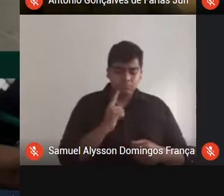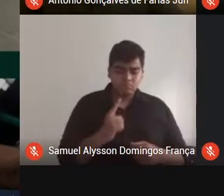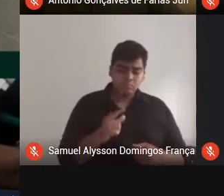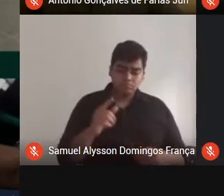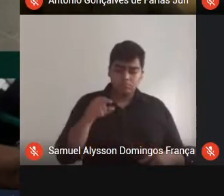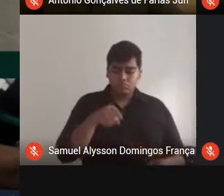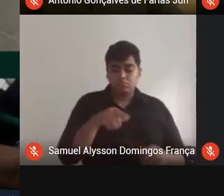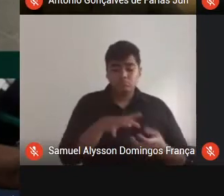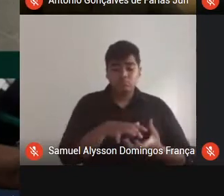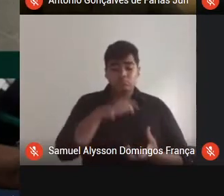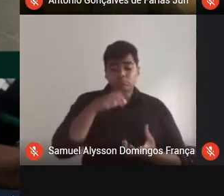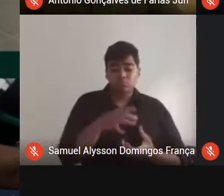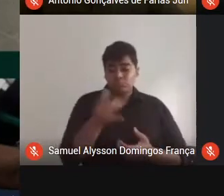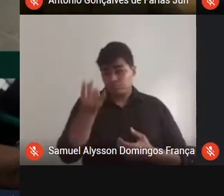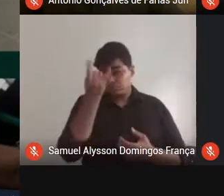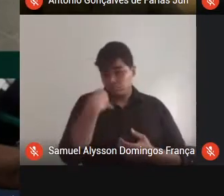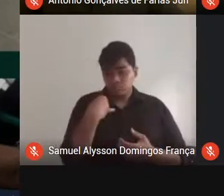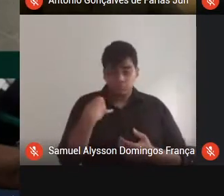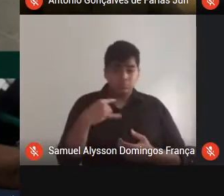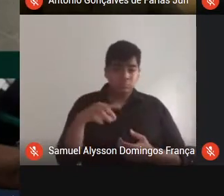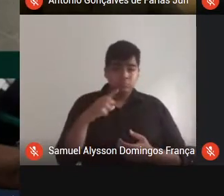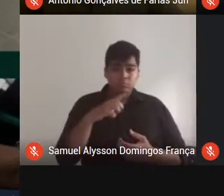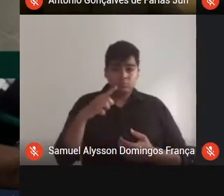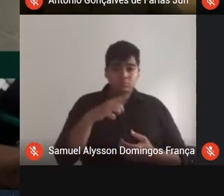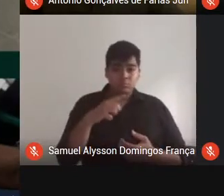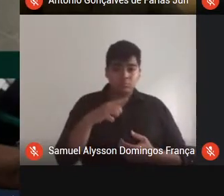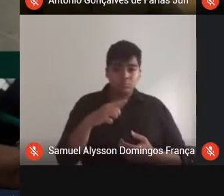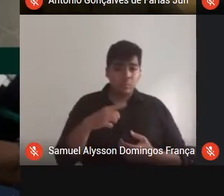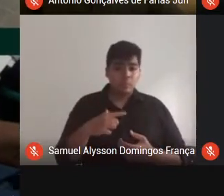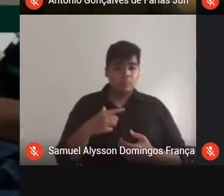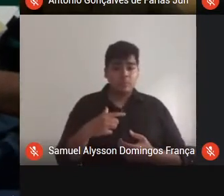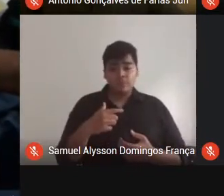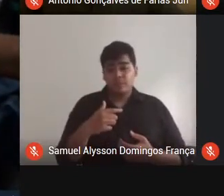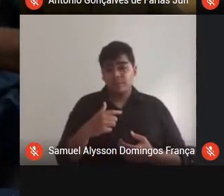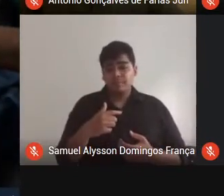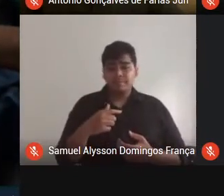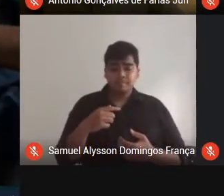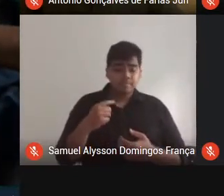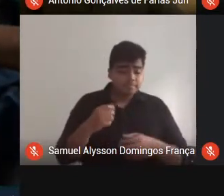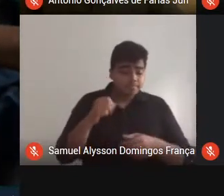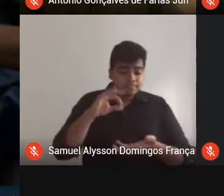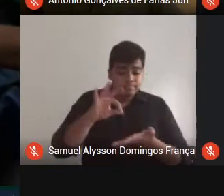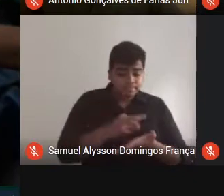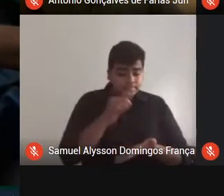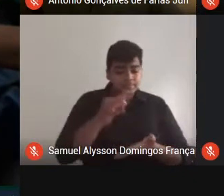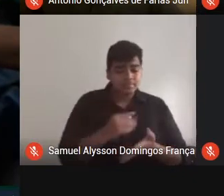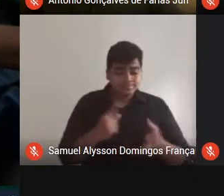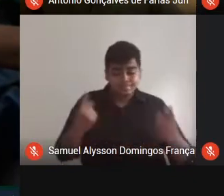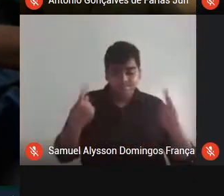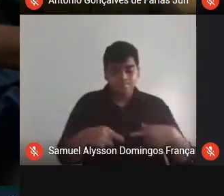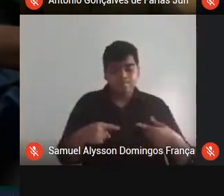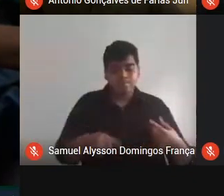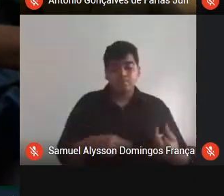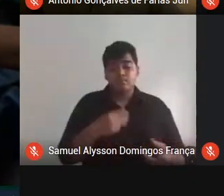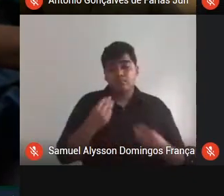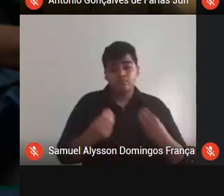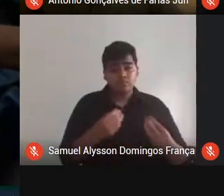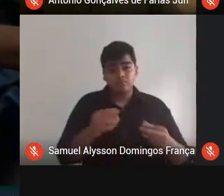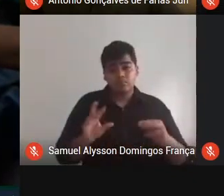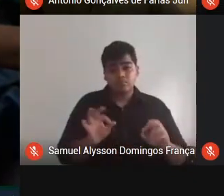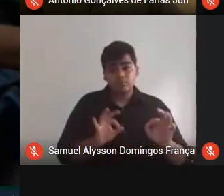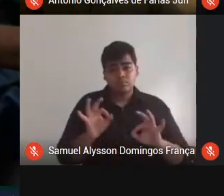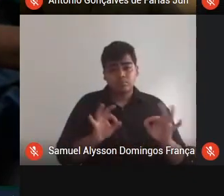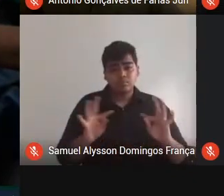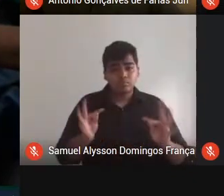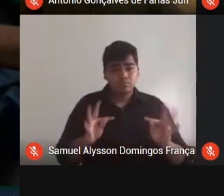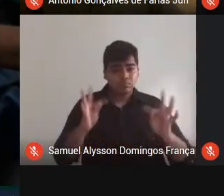10 anos de idade, se matriculou no curso subsequente, e a gente tem esse desafio de fazer algum equipamento para que ele